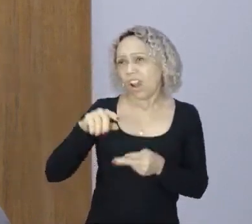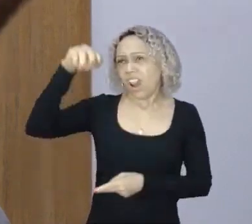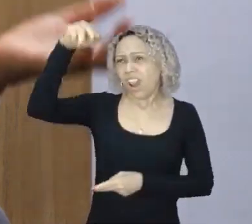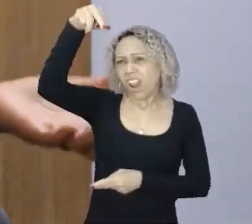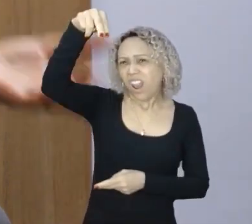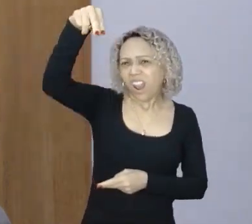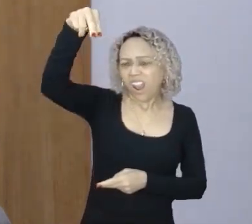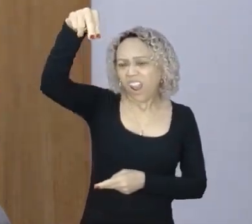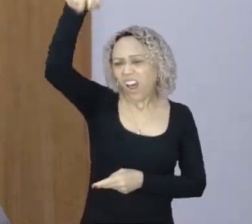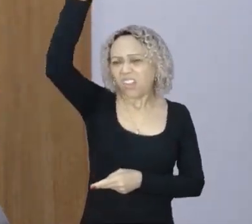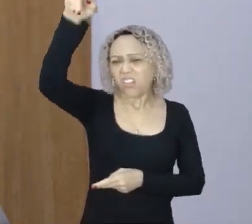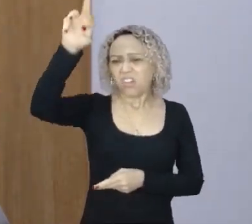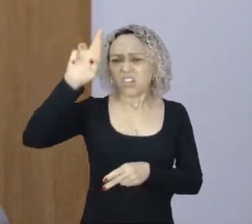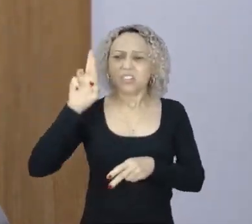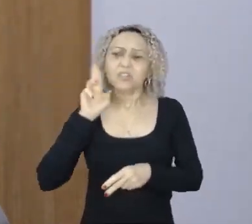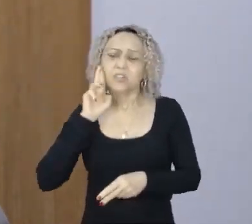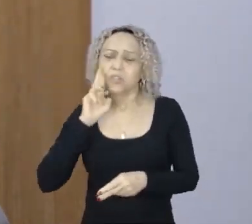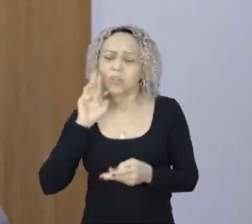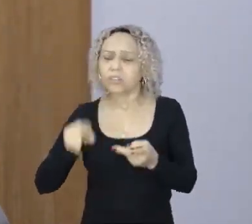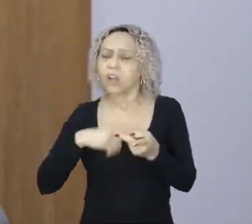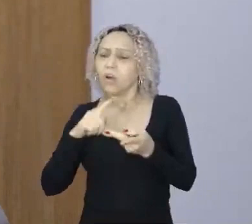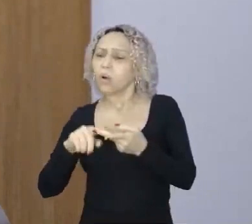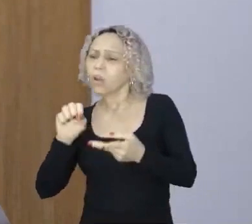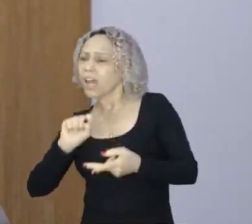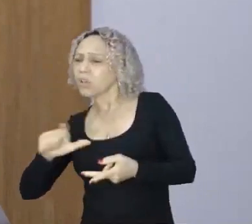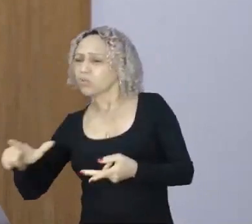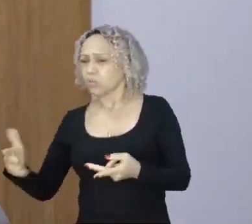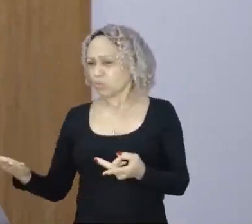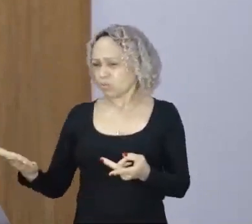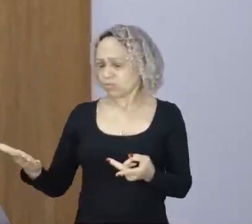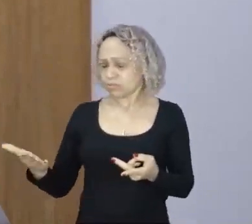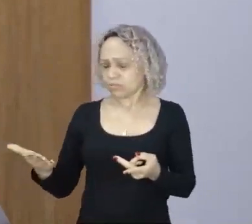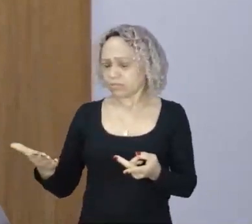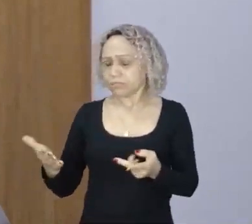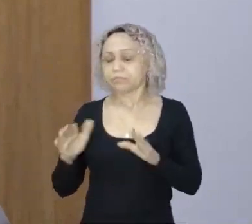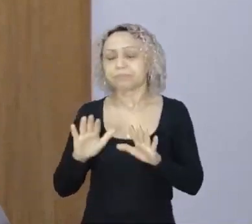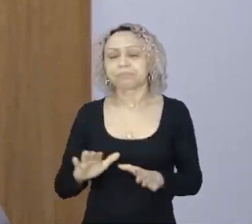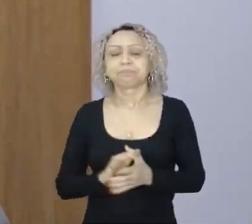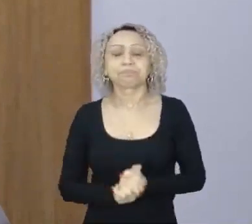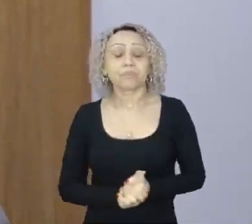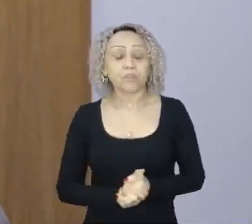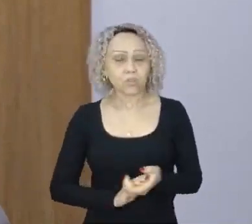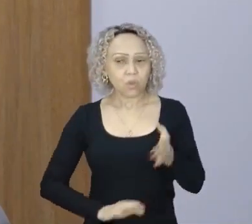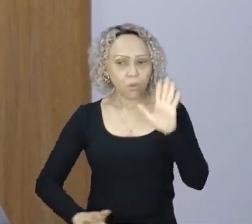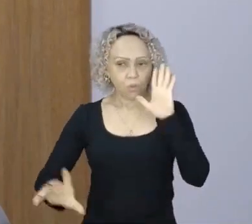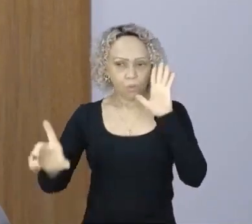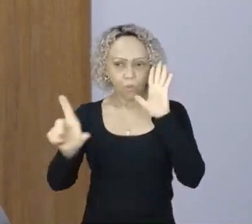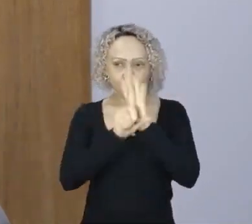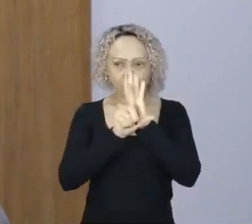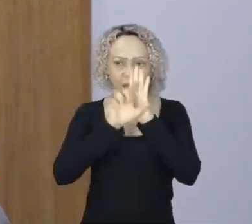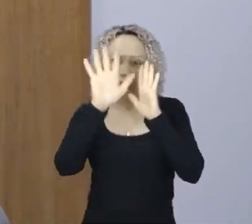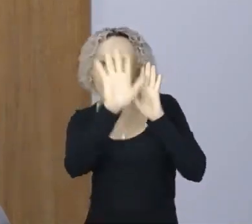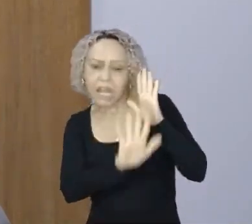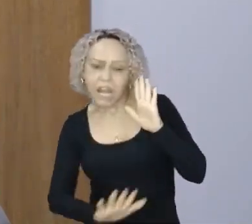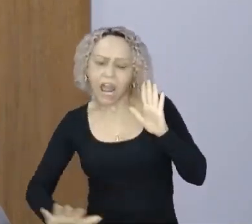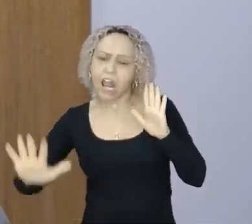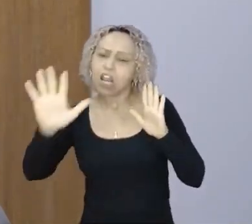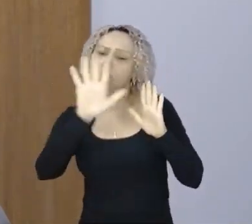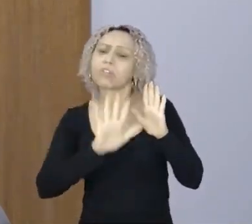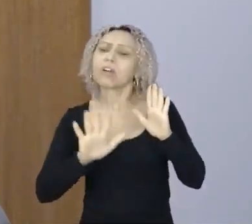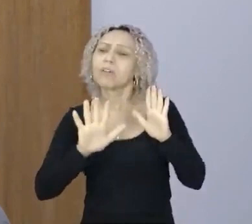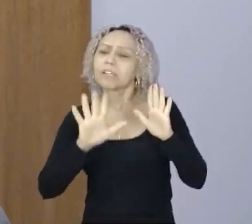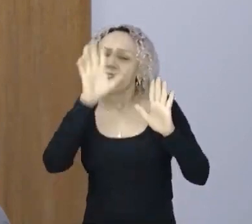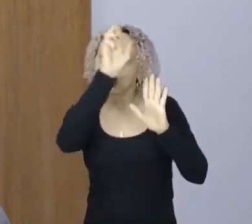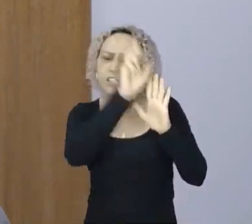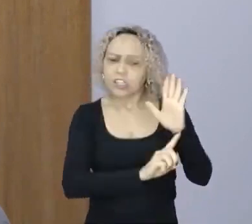dizer, ó, você tem esse direito ou aquele. E com uma lei nacional, ele vai unificar os direitos